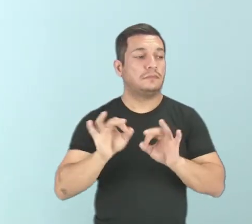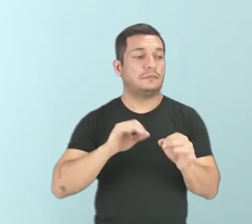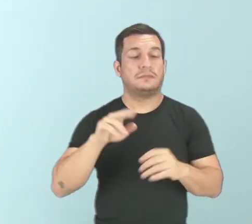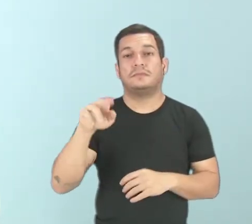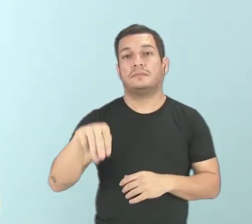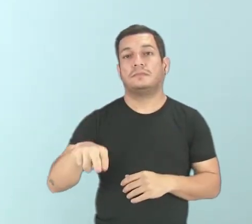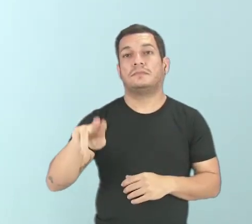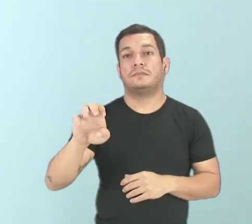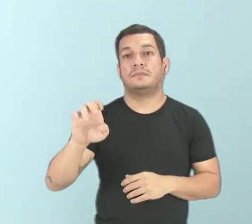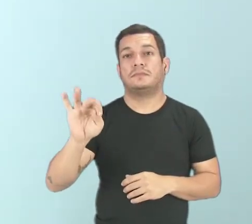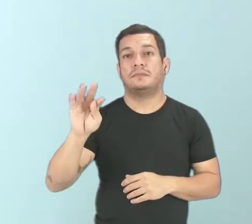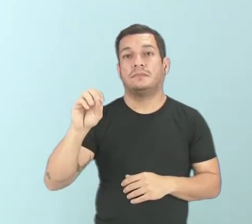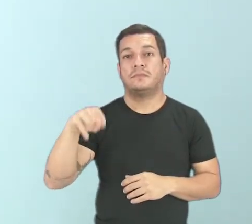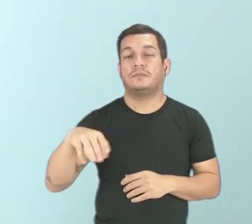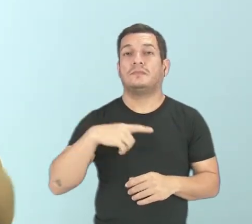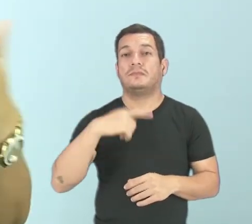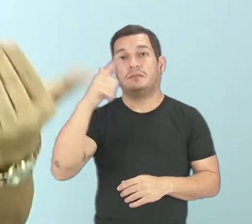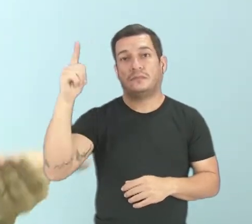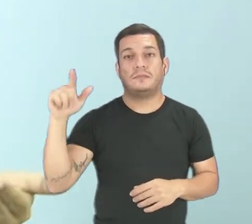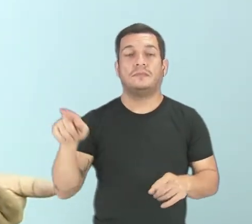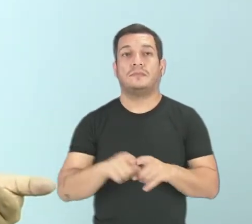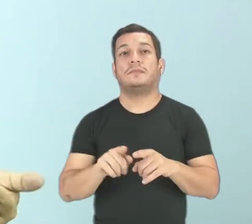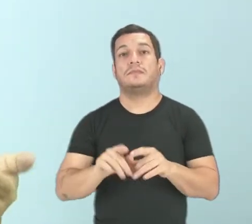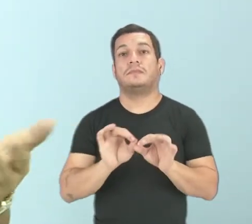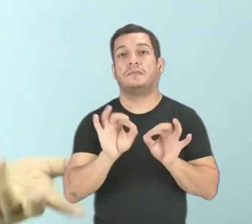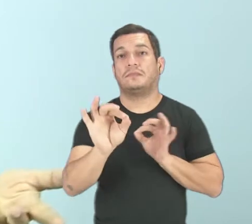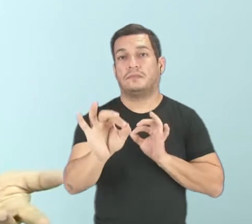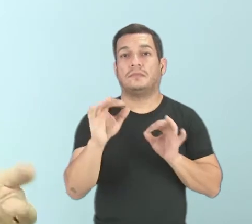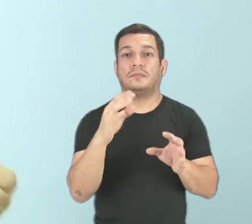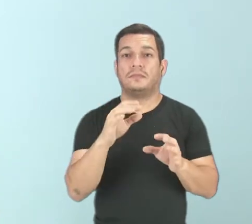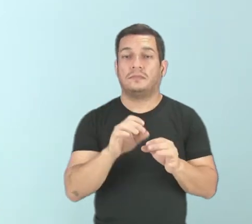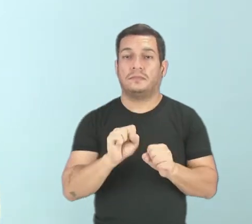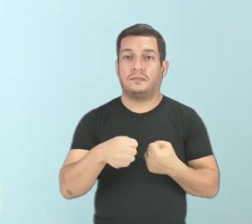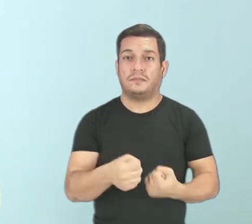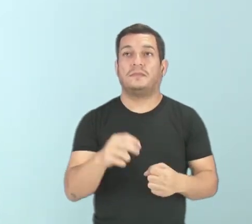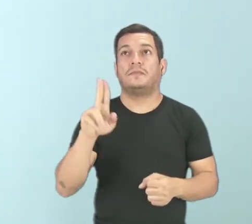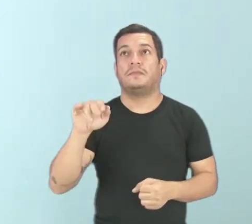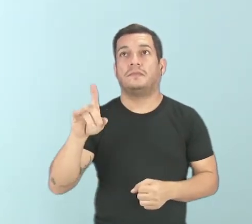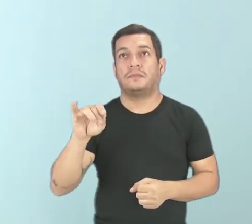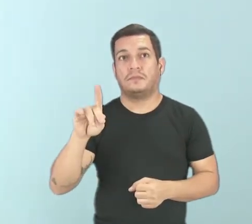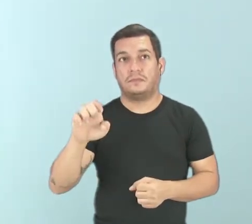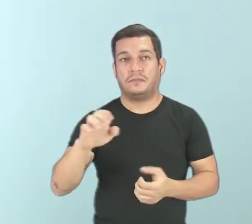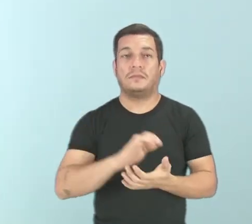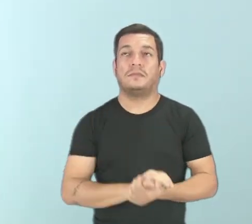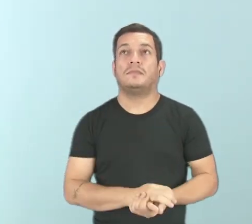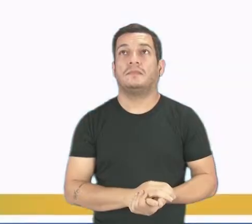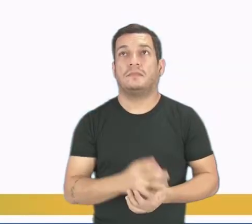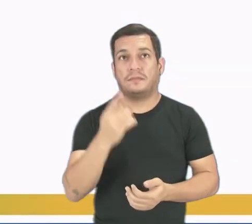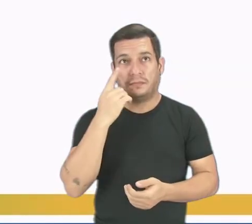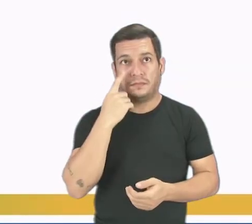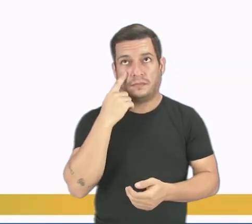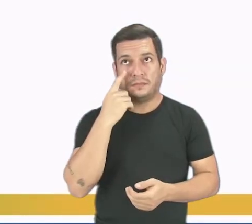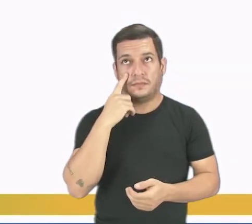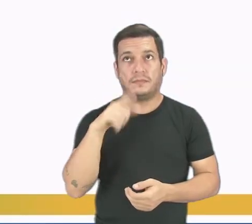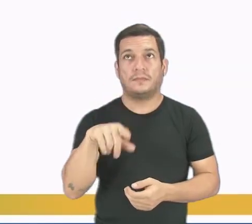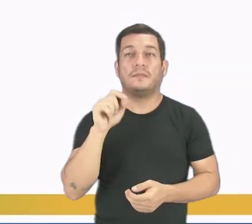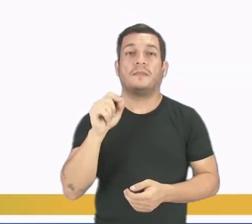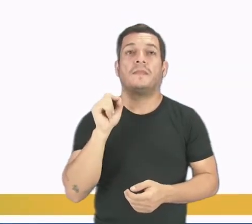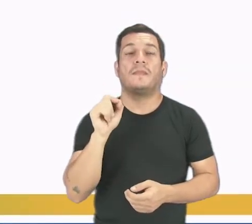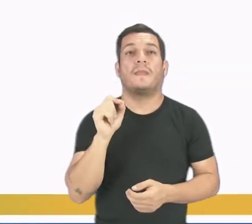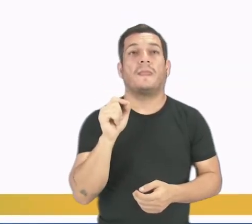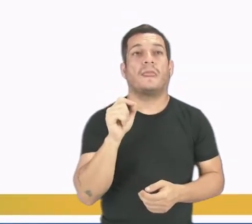temos aí uma grandeza física também vetorial, porque o momento ele vai ser